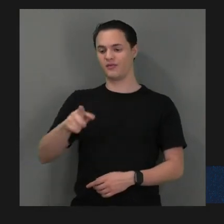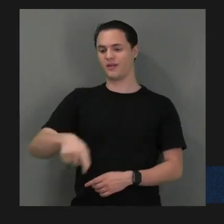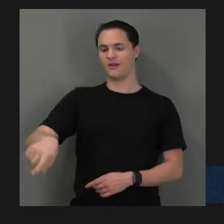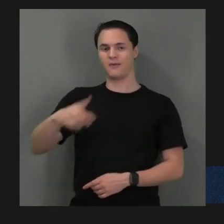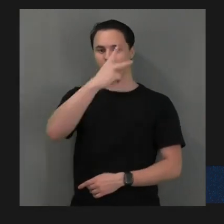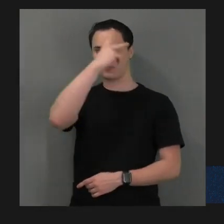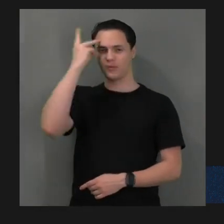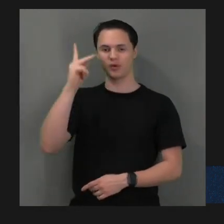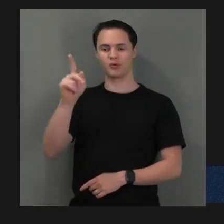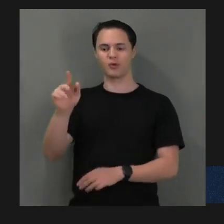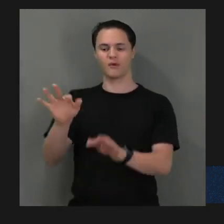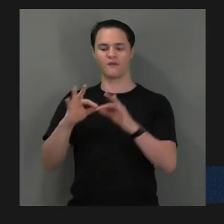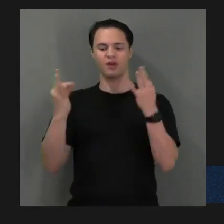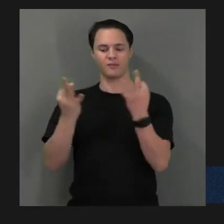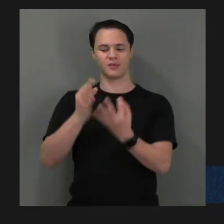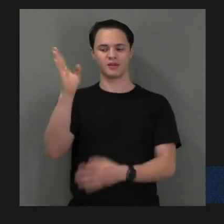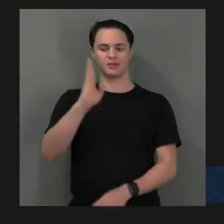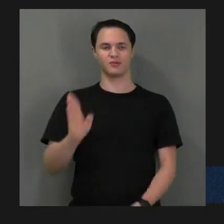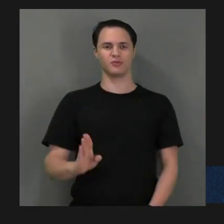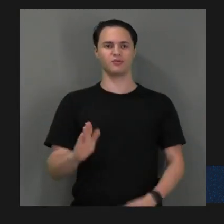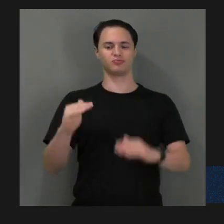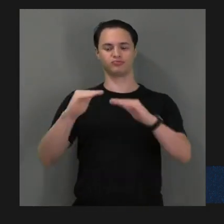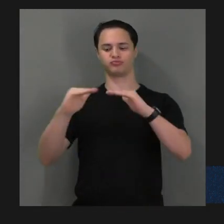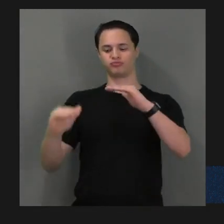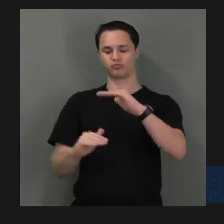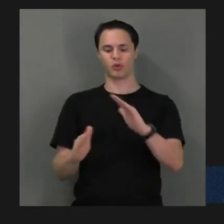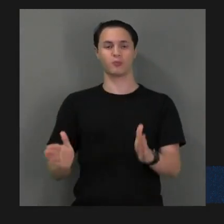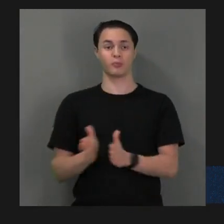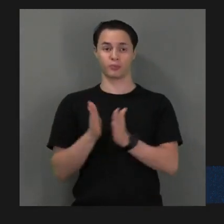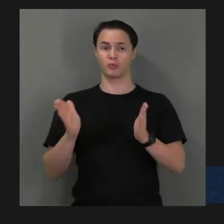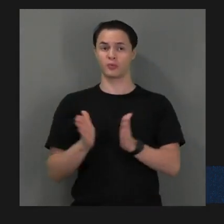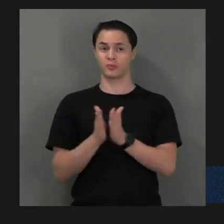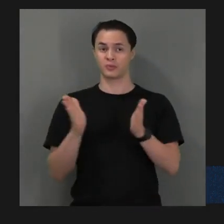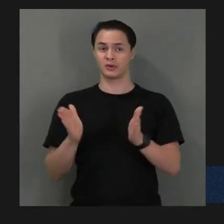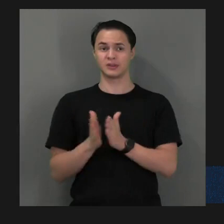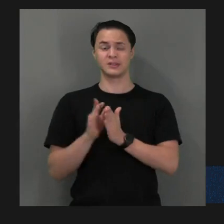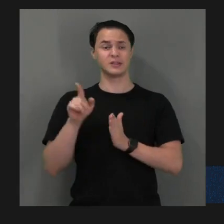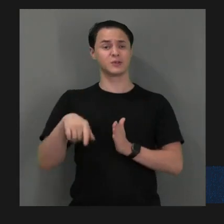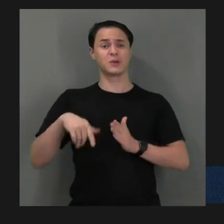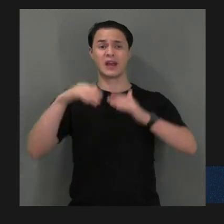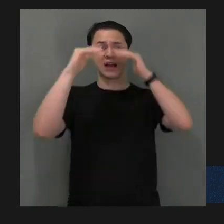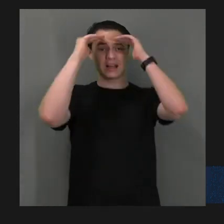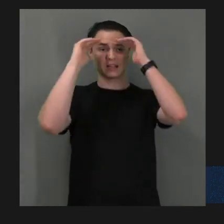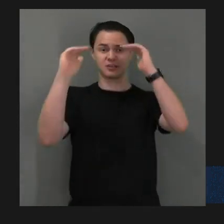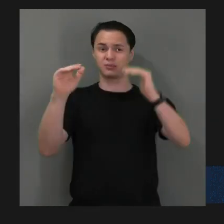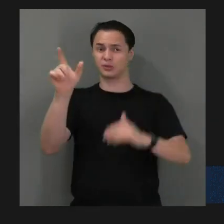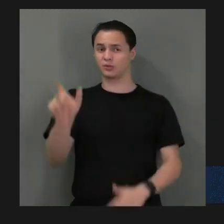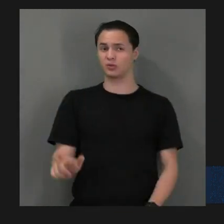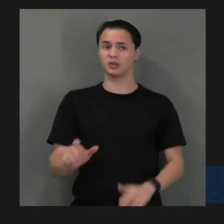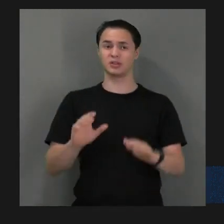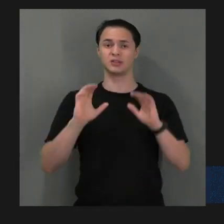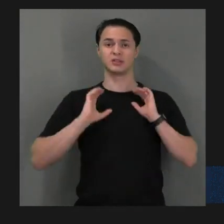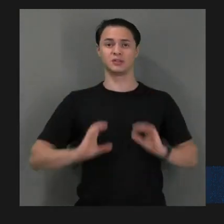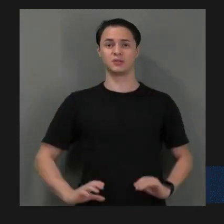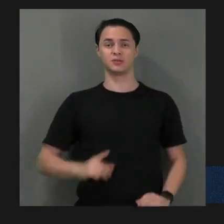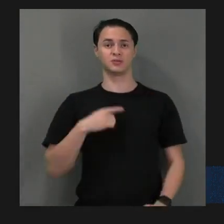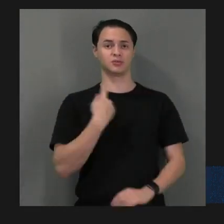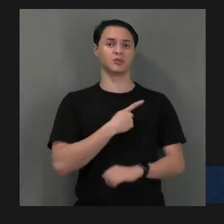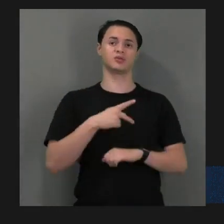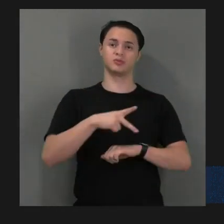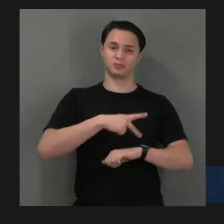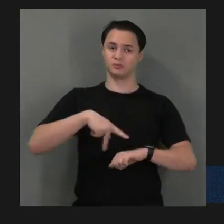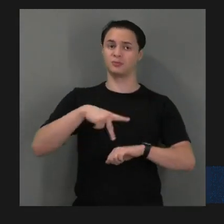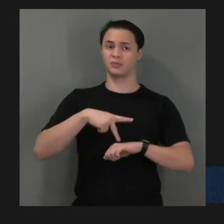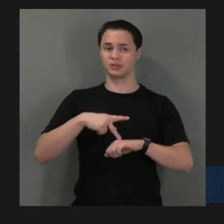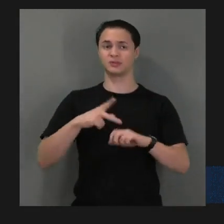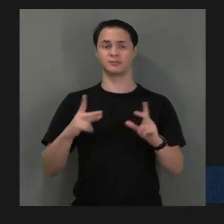brasileiras sobrevivendo abaixo da linha da pobreza. Isso é o mínimo de respeito que o cidadão do nosso país merece,